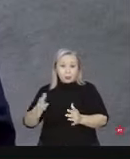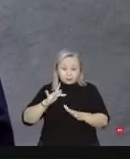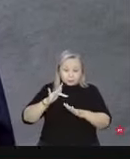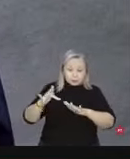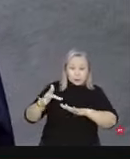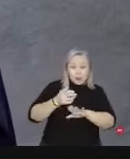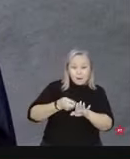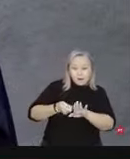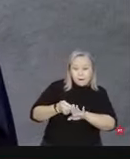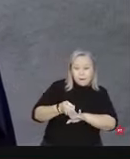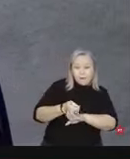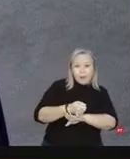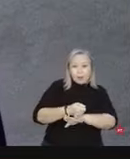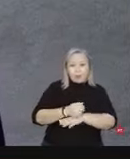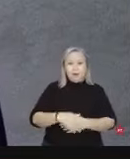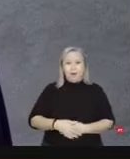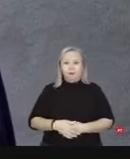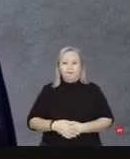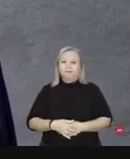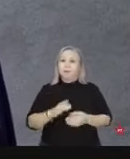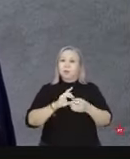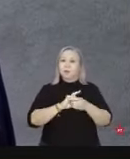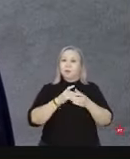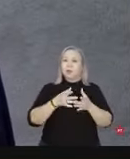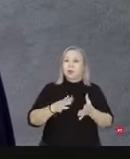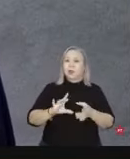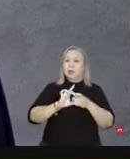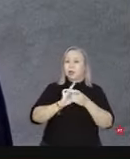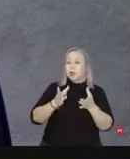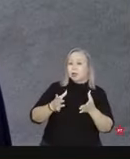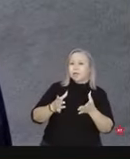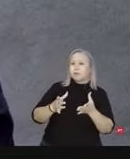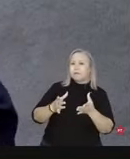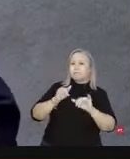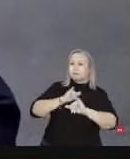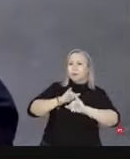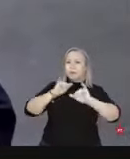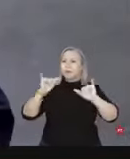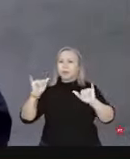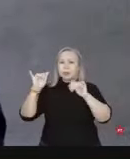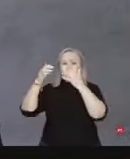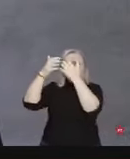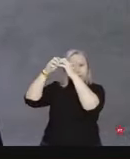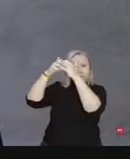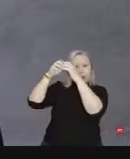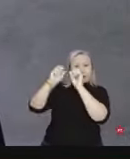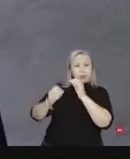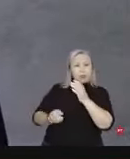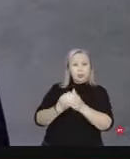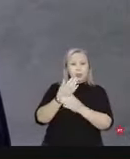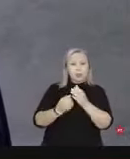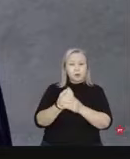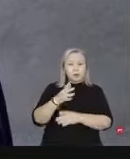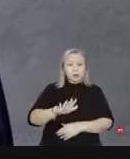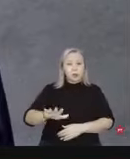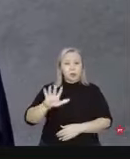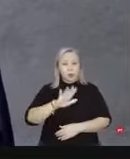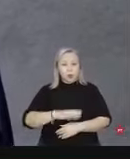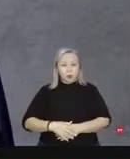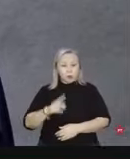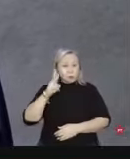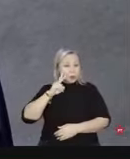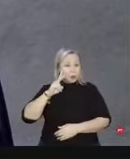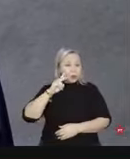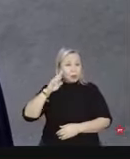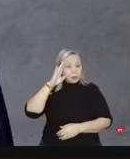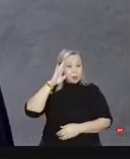instrumento democrático de acesso à livre manifestação de pensamento, que surgiu, todos nos recordamos,